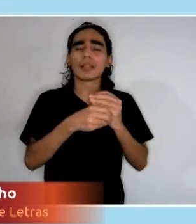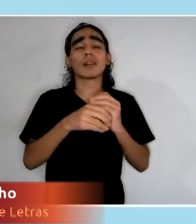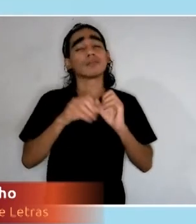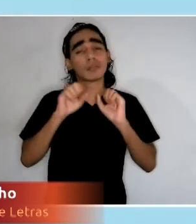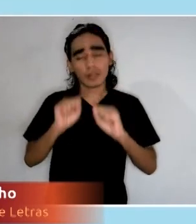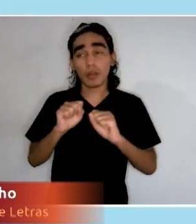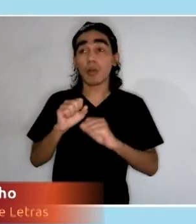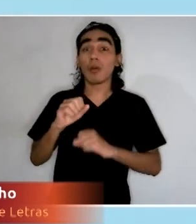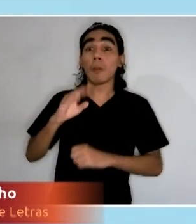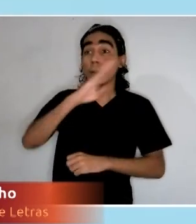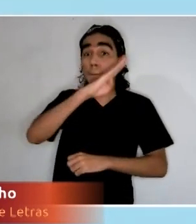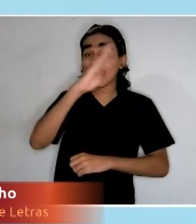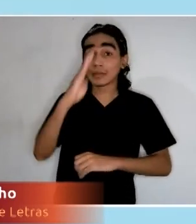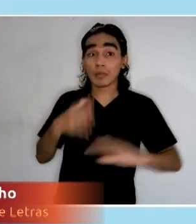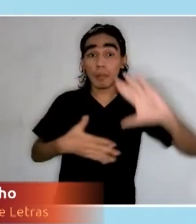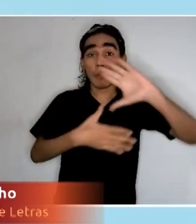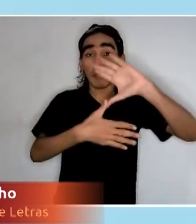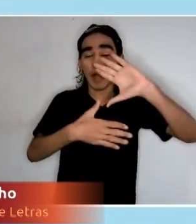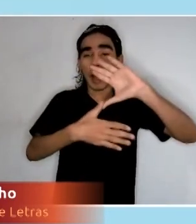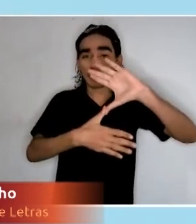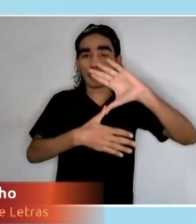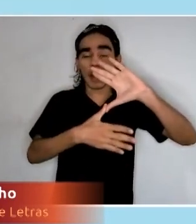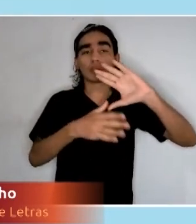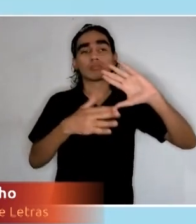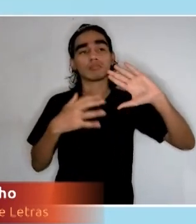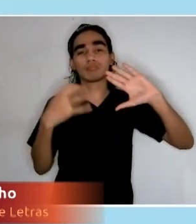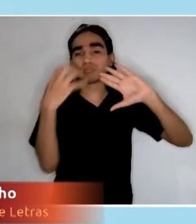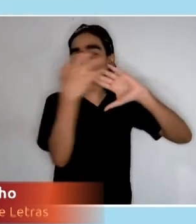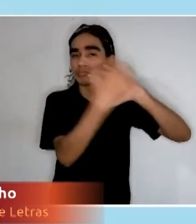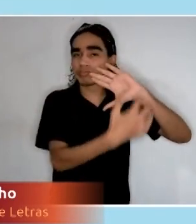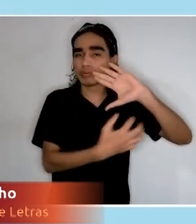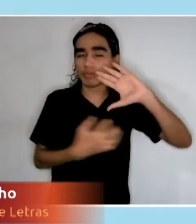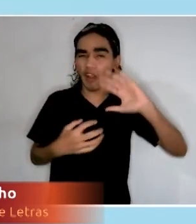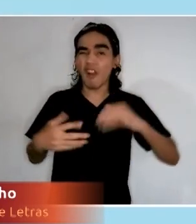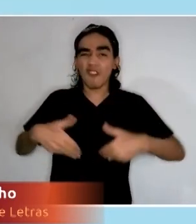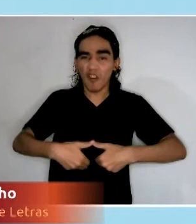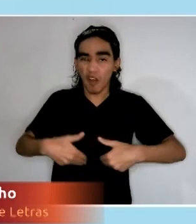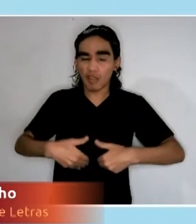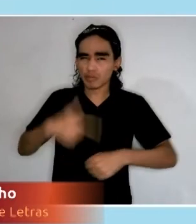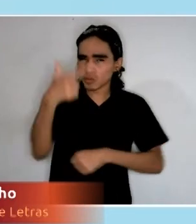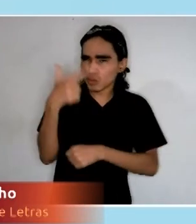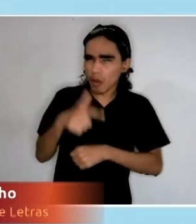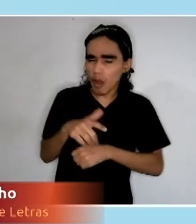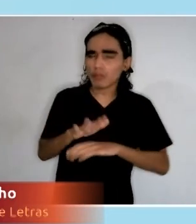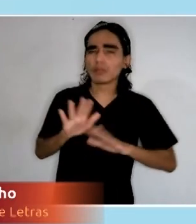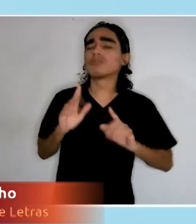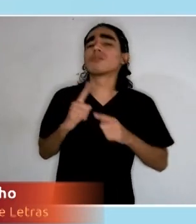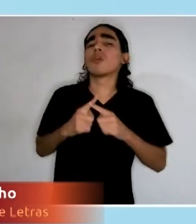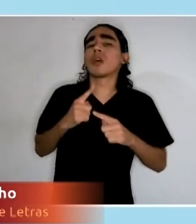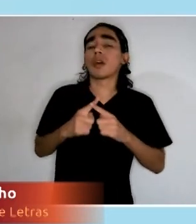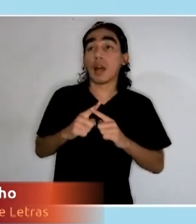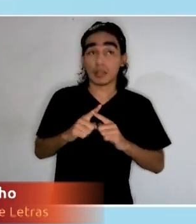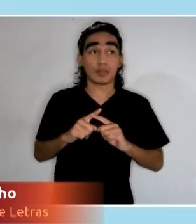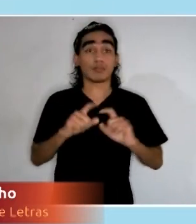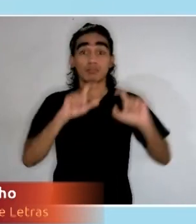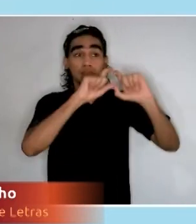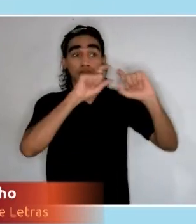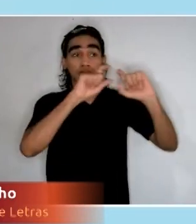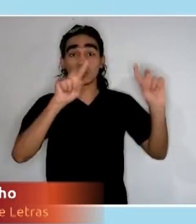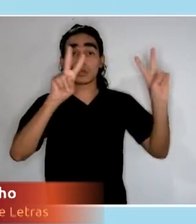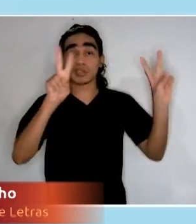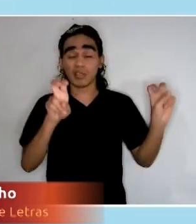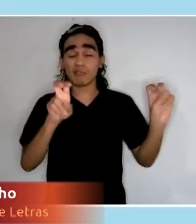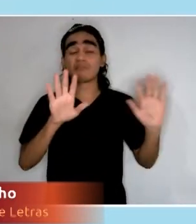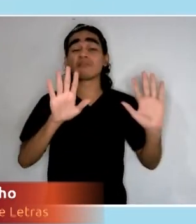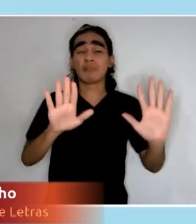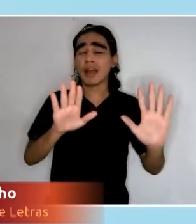estar no mapa da fome novamente, né? A gente às vezes fala do título, mas não sabe da importância do Brasil ter saído